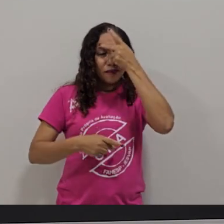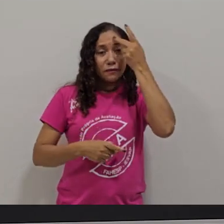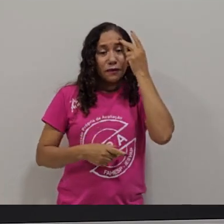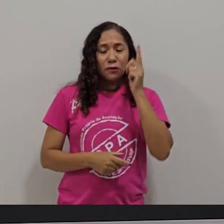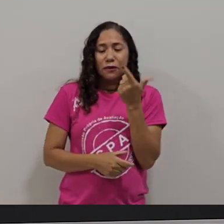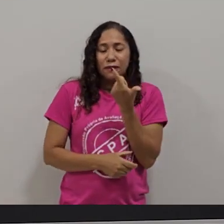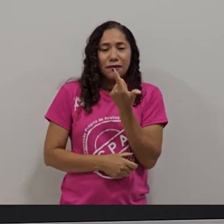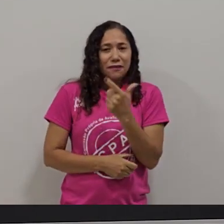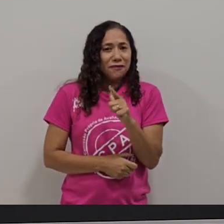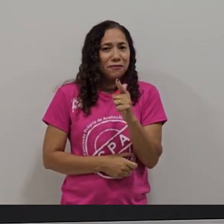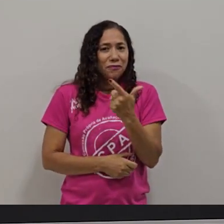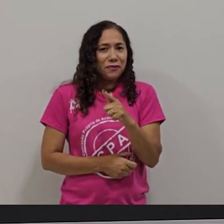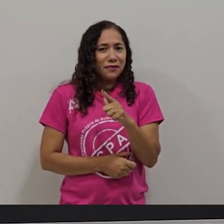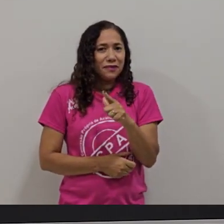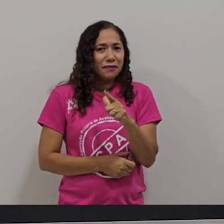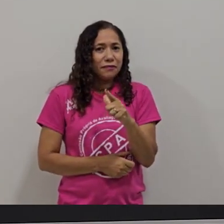tinha